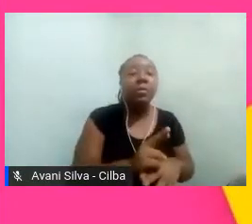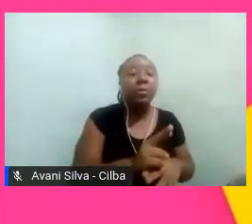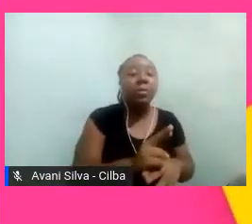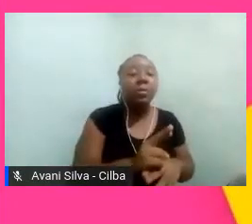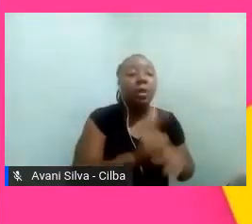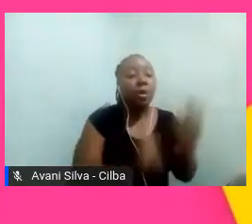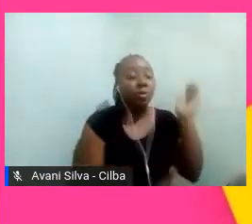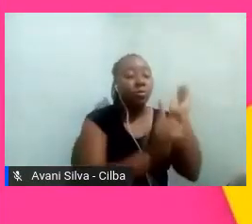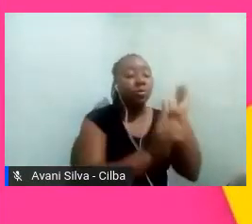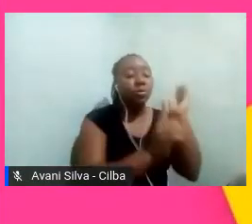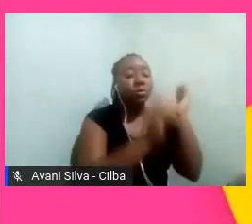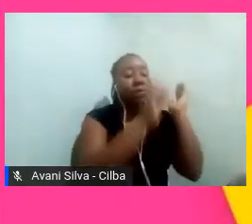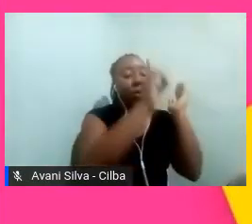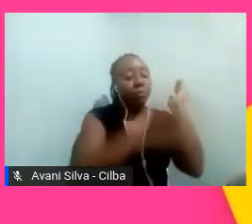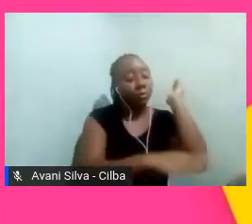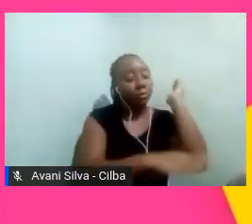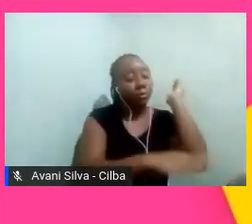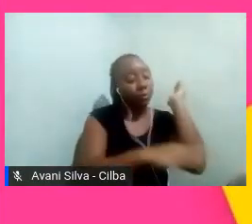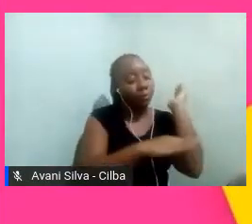do elevador,